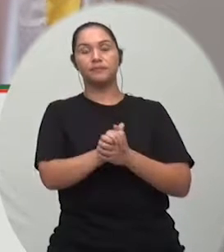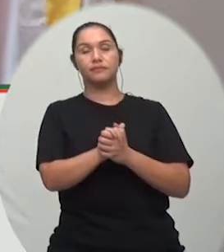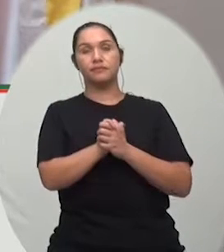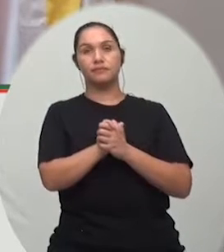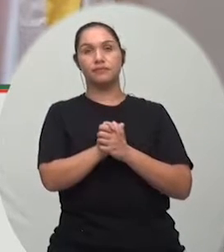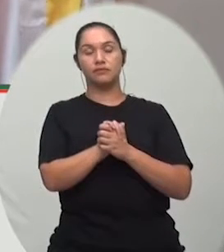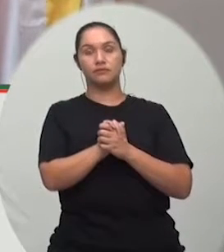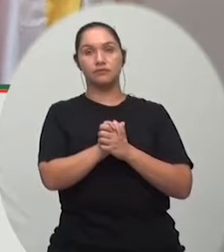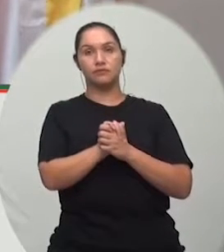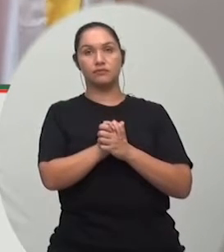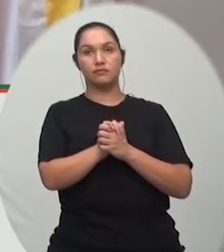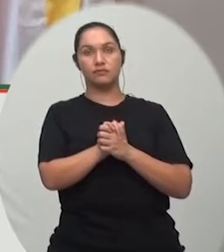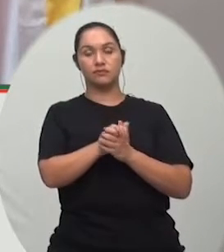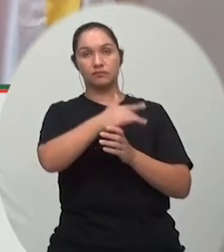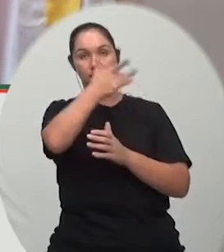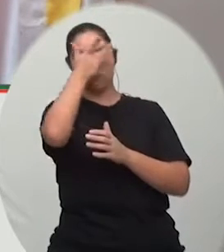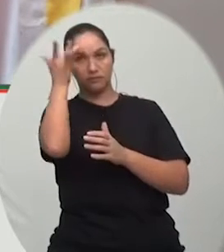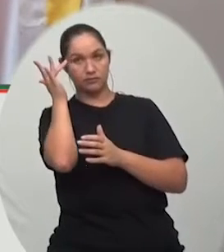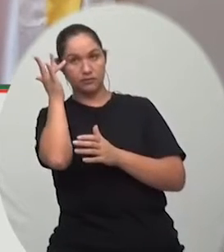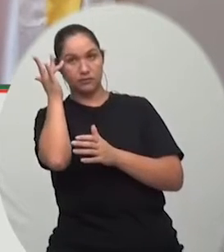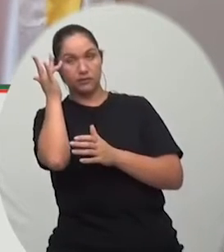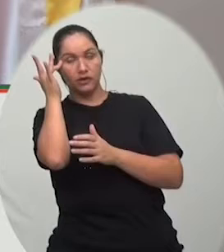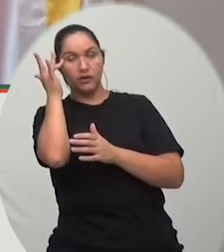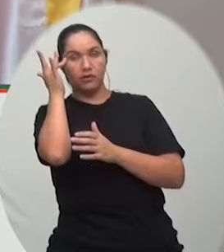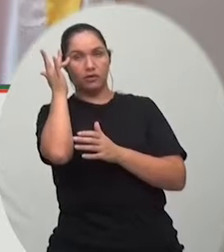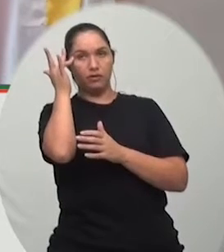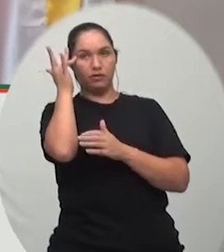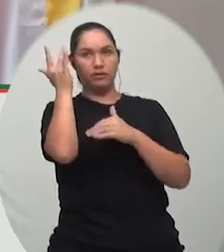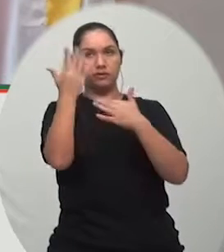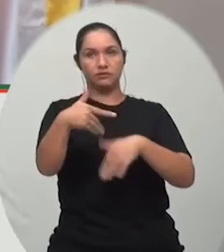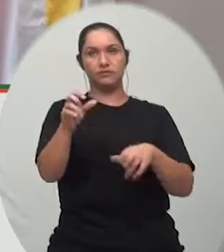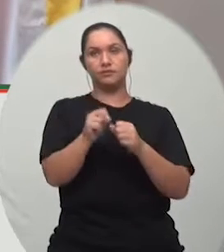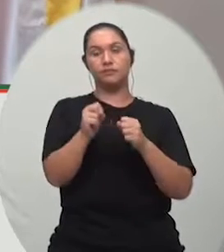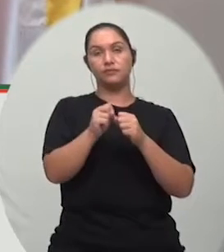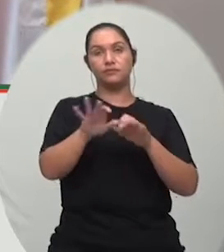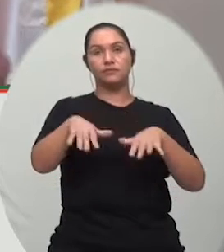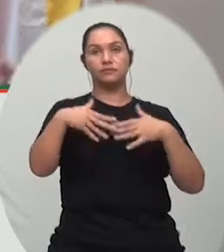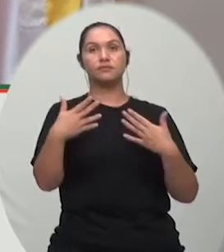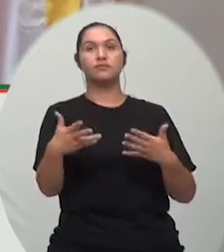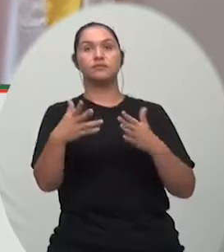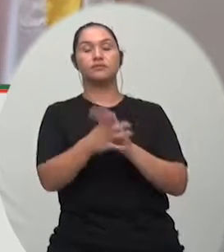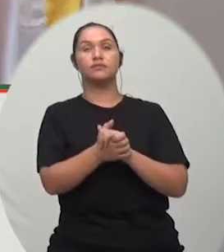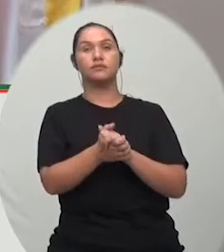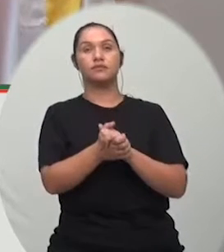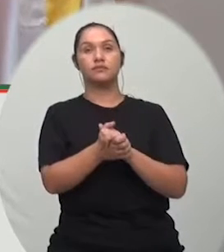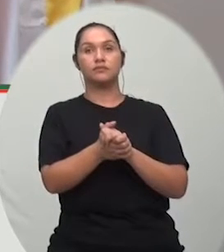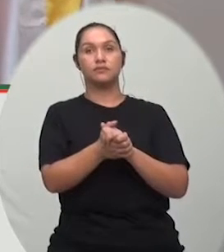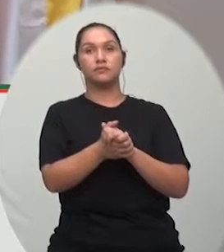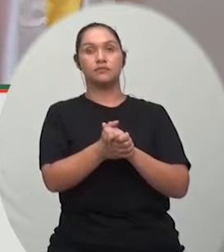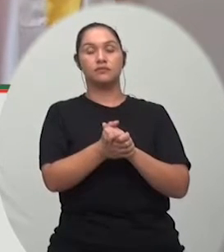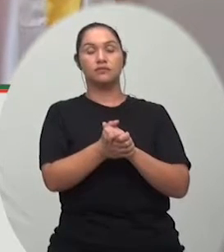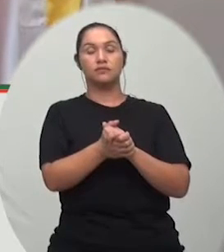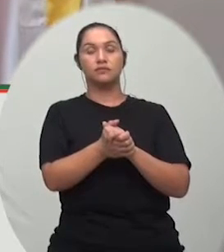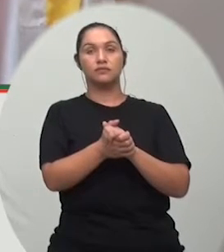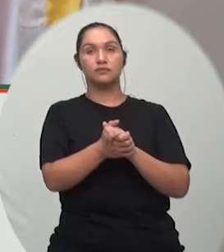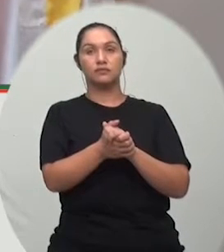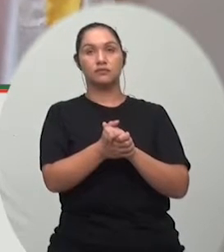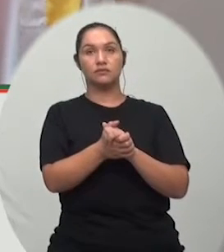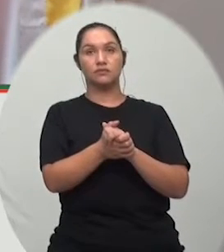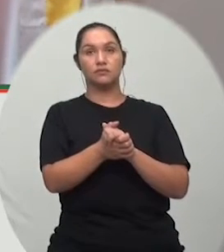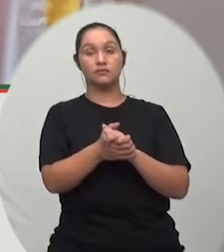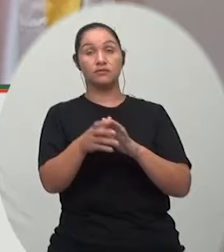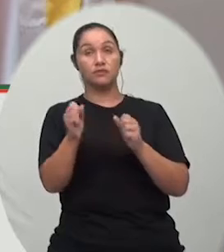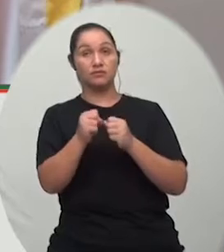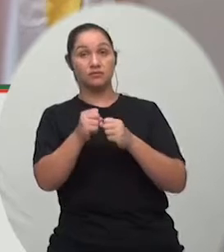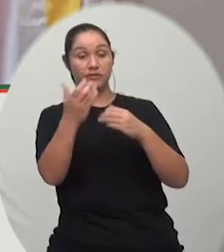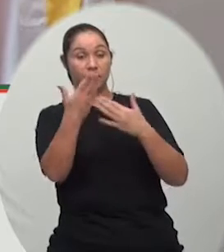que o pessoal vai fazer a prova, vai fazer o exame, que é um exame de alta complexibilidade, eles vão fazer